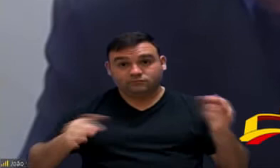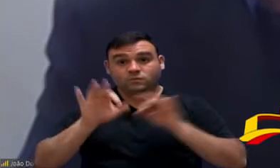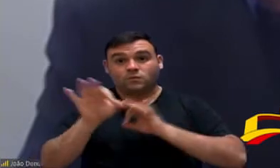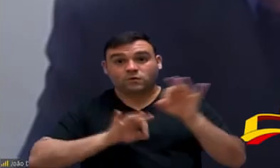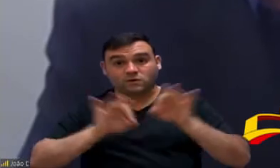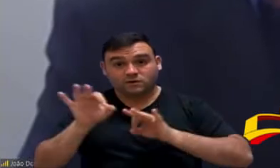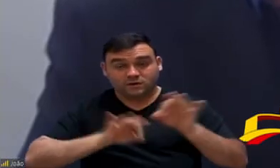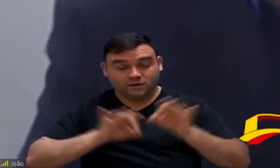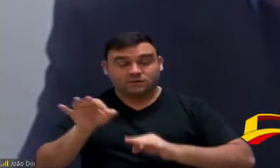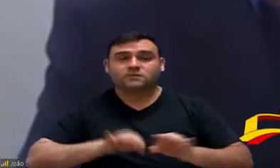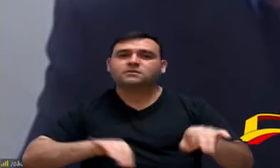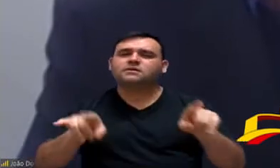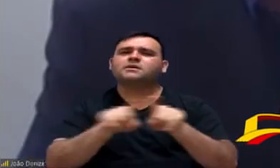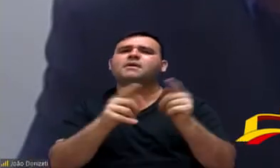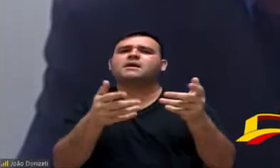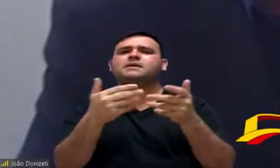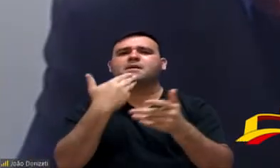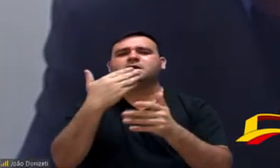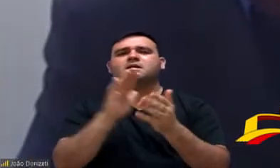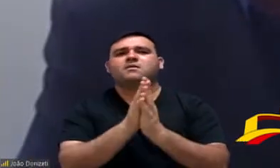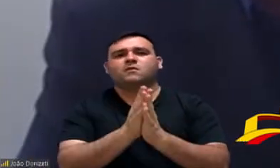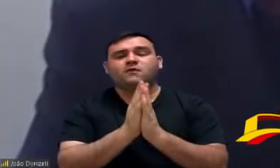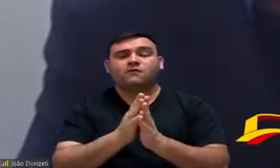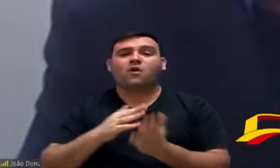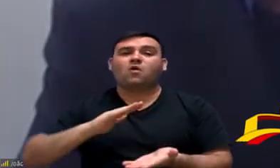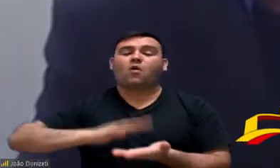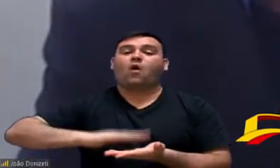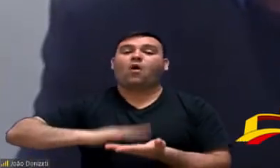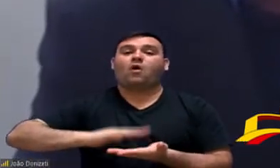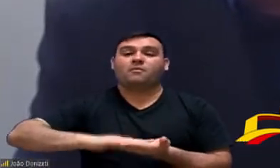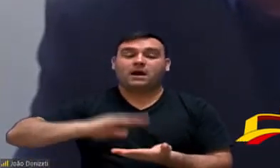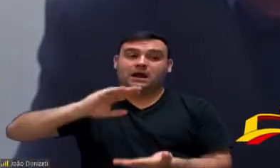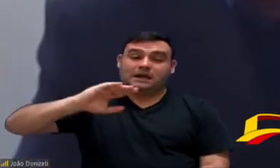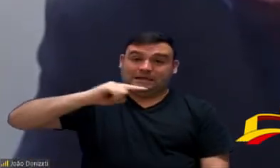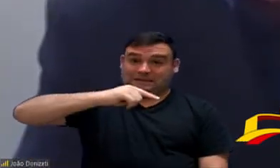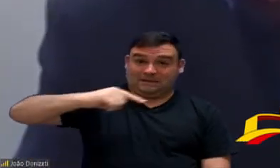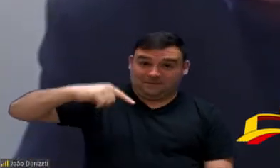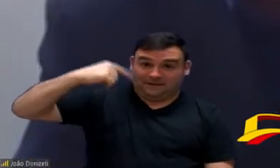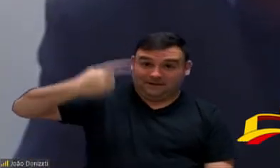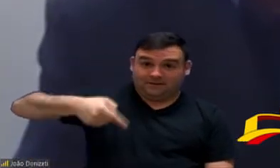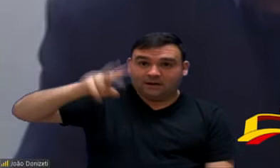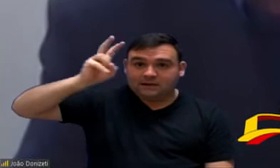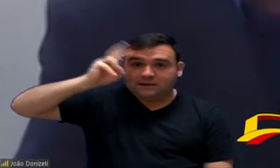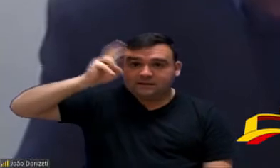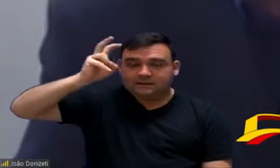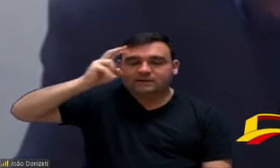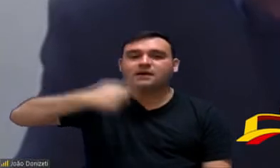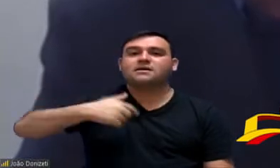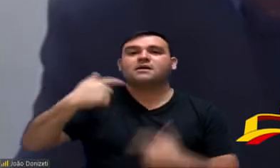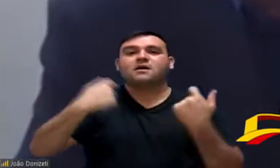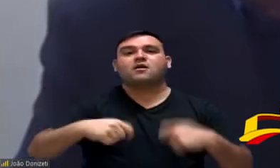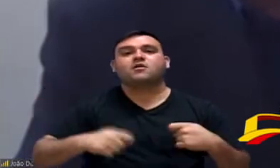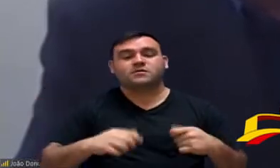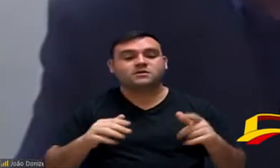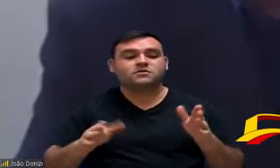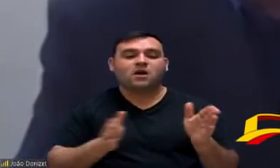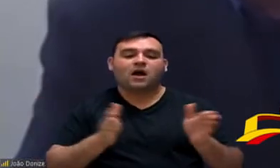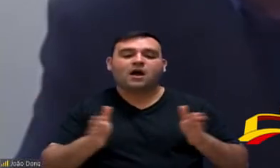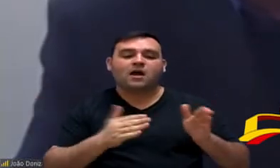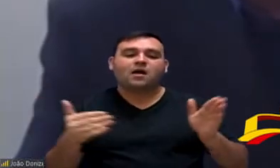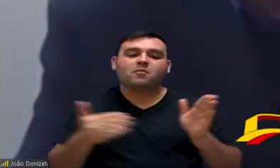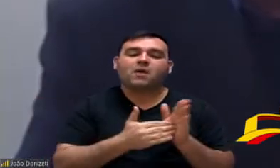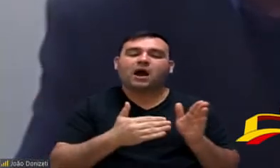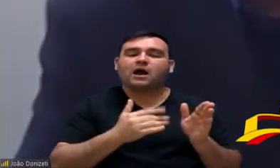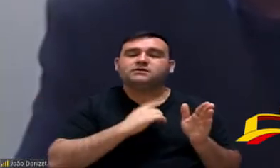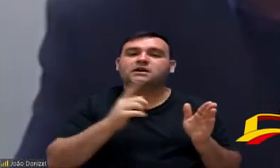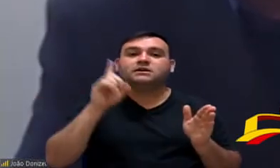projeto, vereador. Eu gostaria que, inclusive, Vossa Excelência pudesse me cobrar. Na próxima semana, quinta-feira, eu tenho que trazer aqui um prazo de quando o Executivo